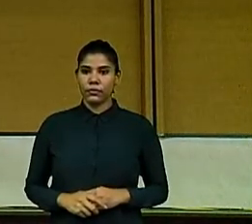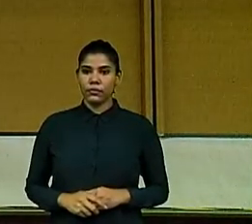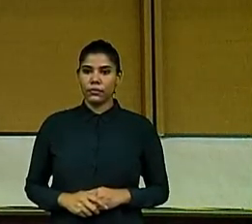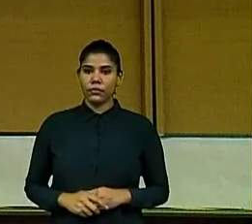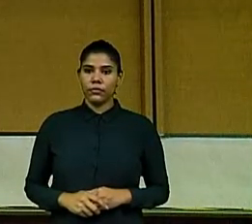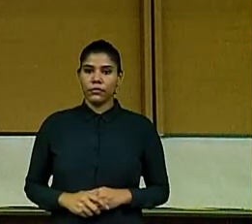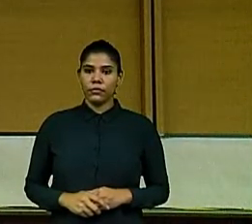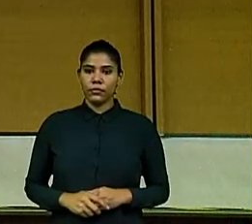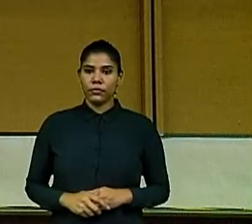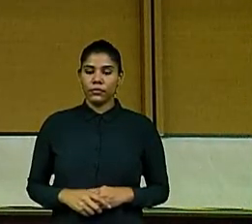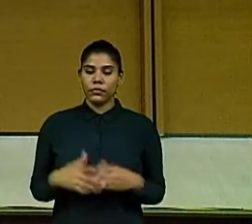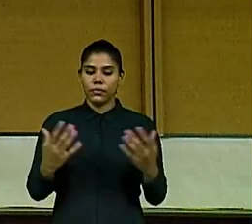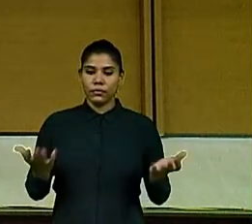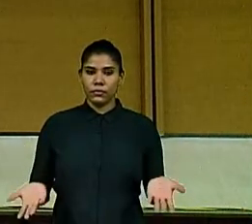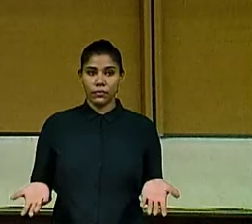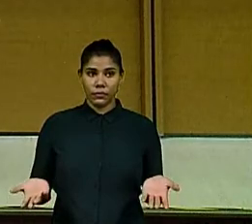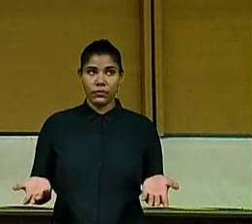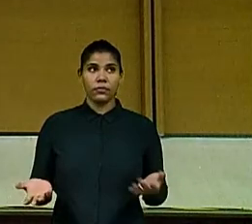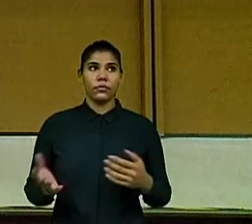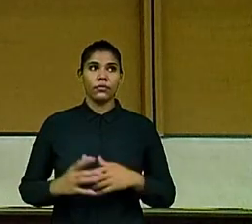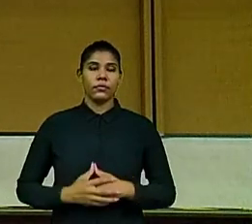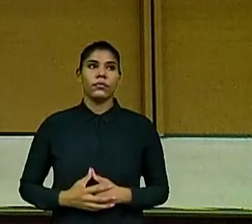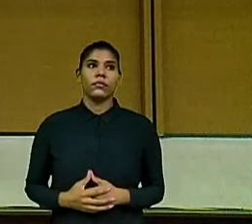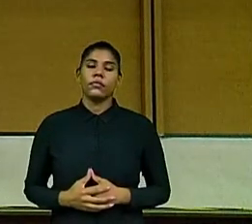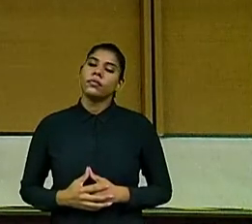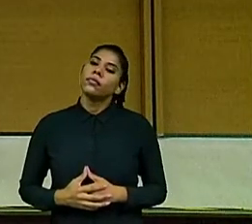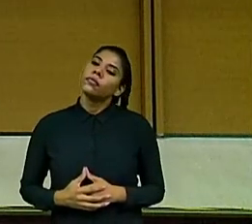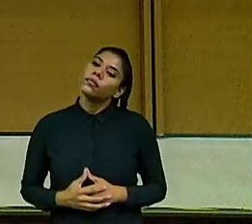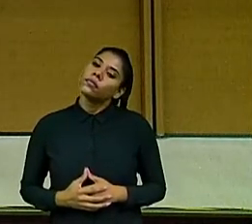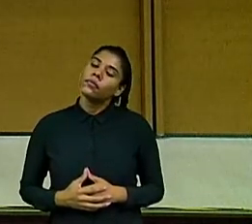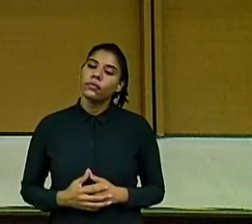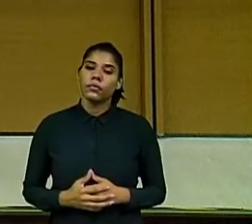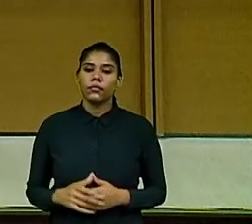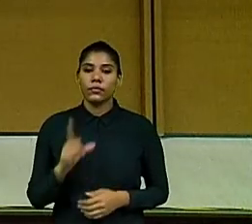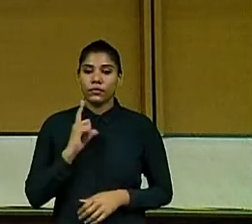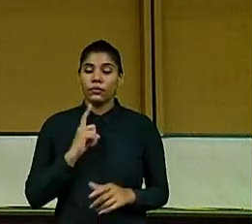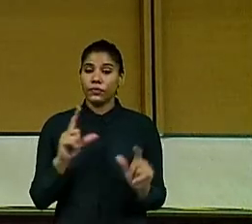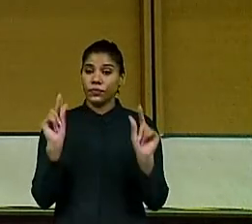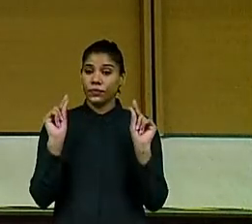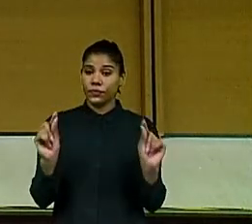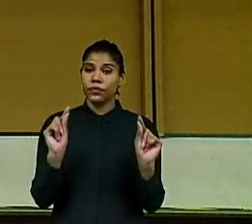bom E aí gente que é que nós temos